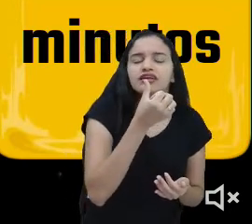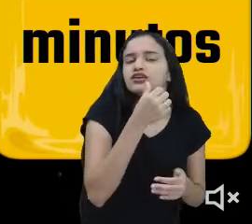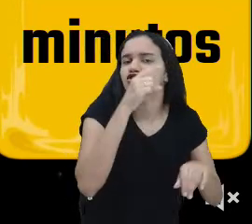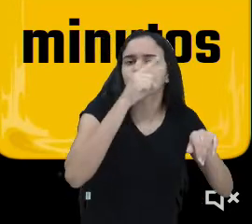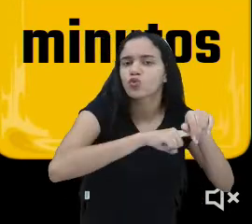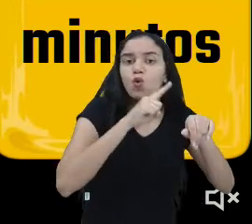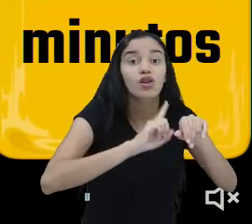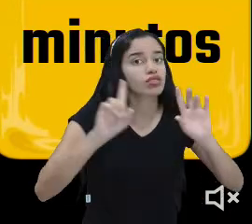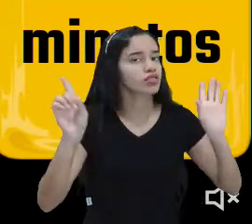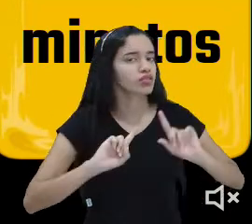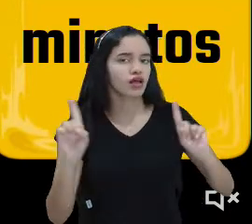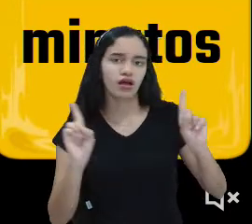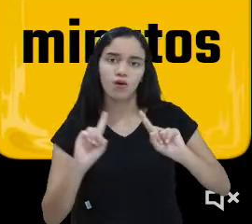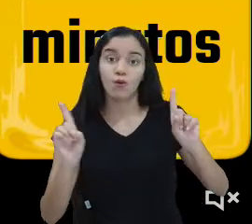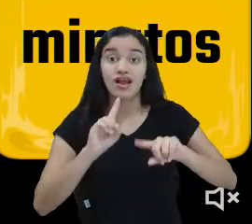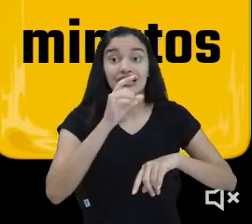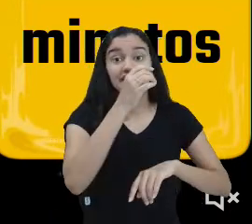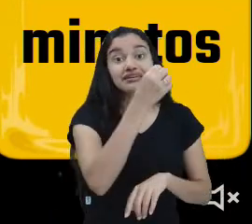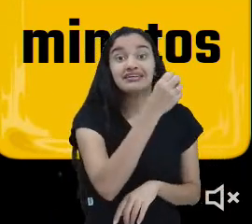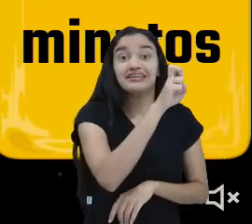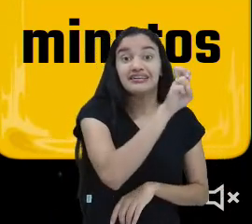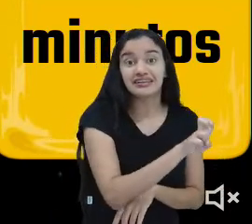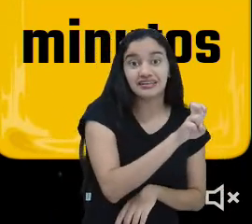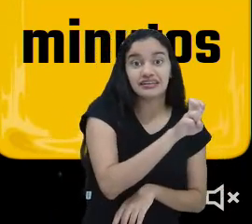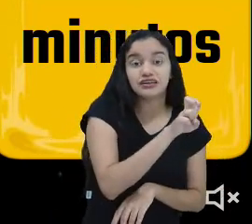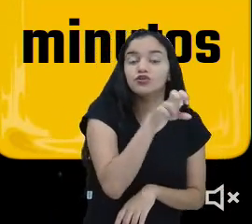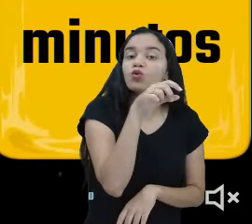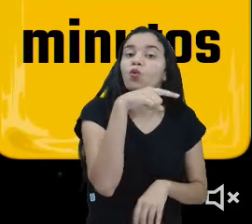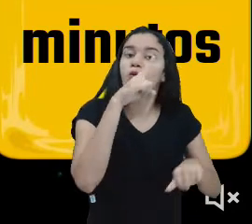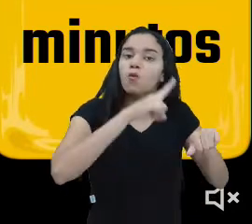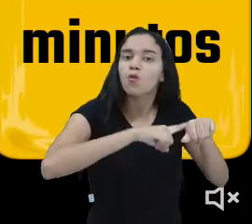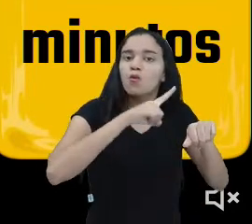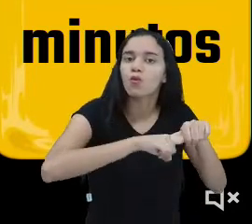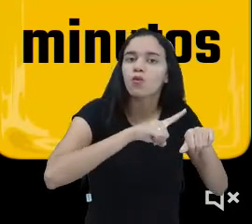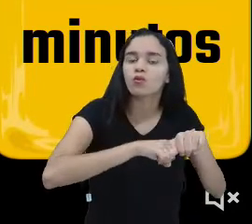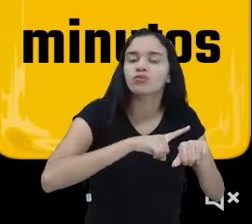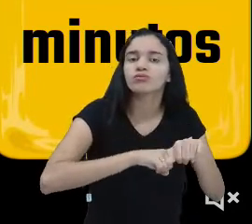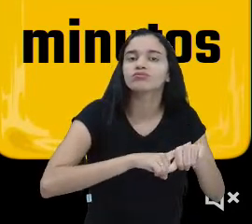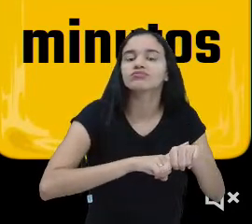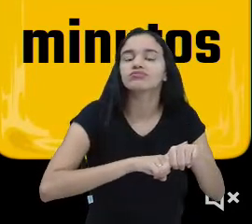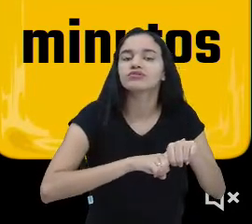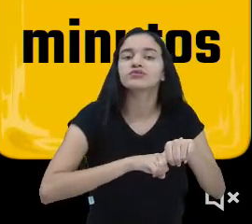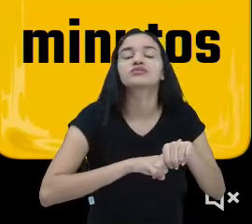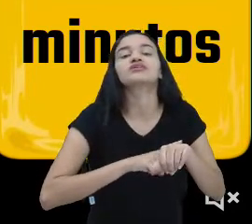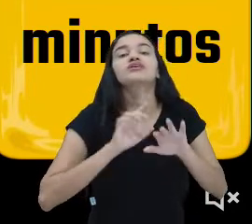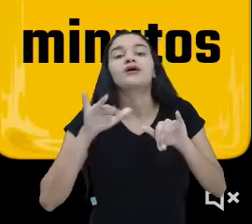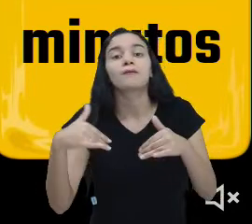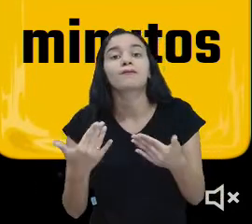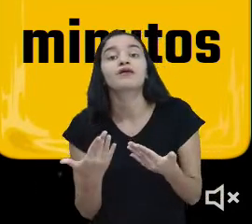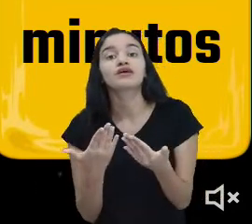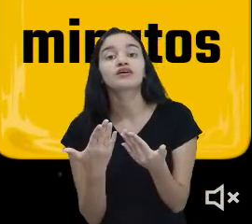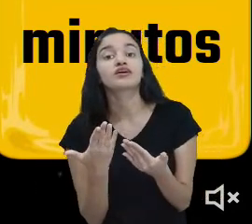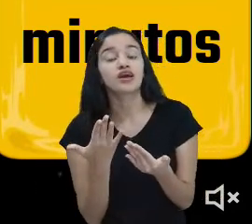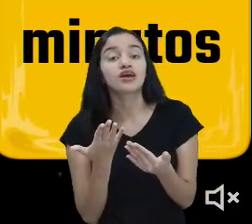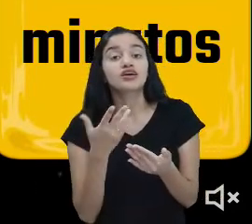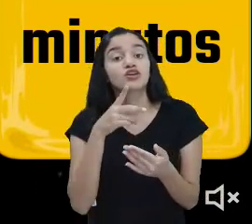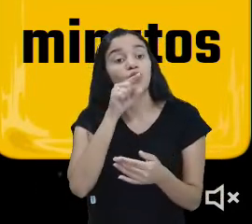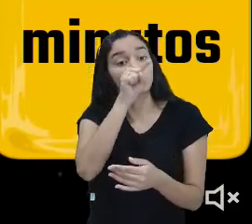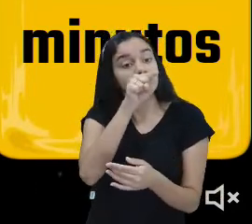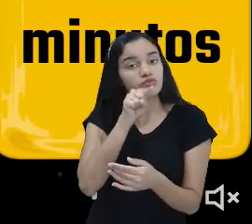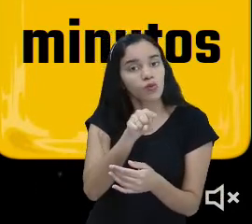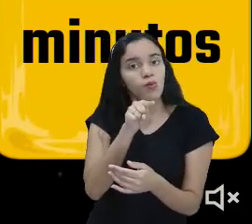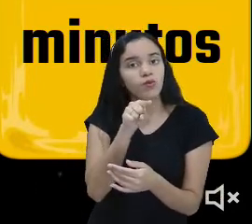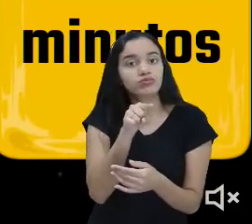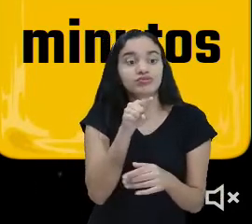5 horas e 6 minutos. Lembra que eu falei que o número que vem na frente dos 2 pontinhos marca